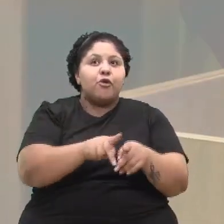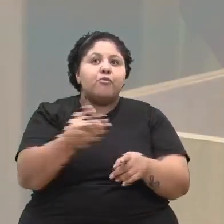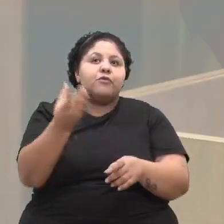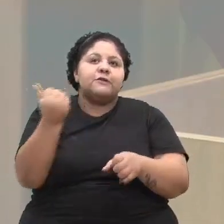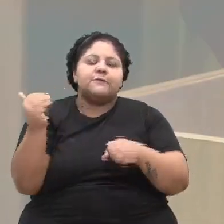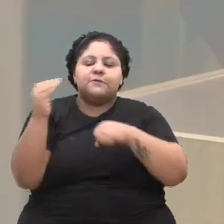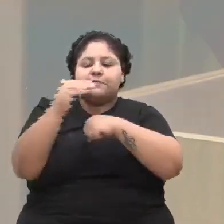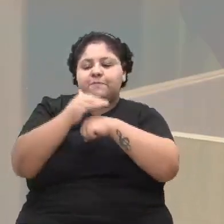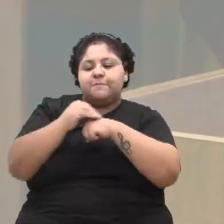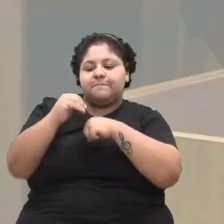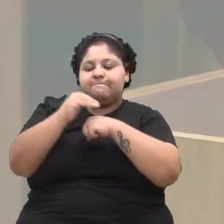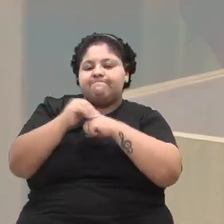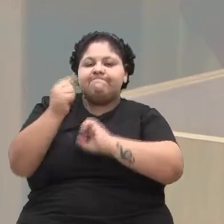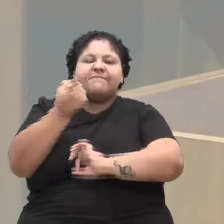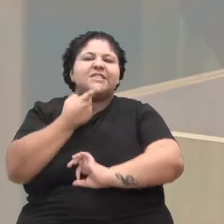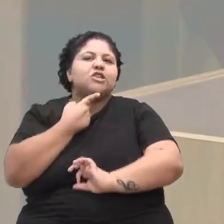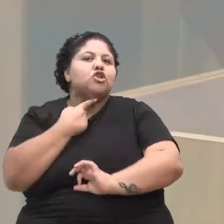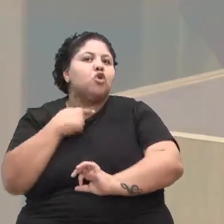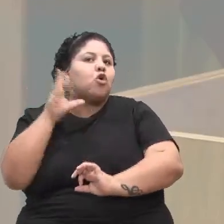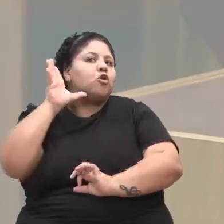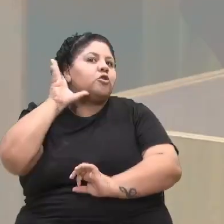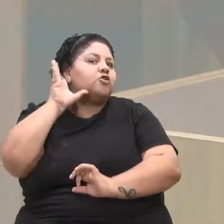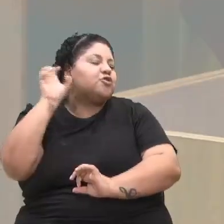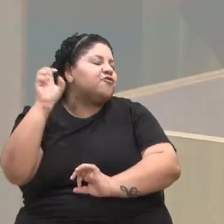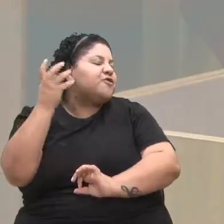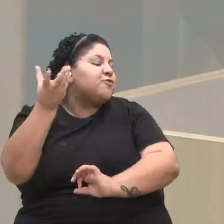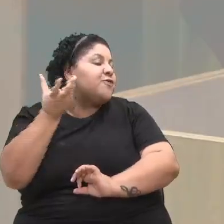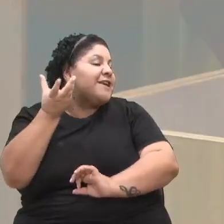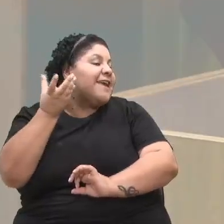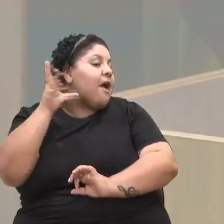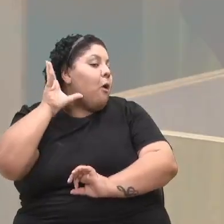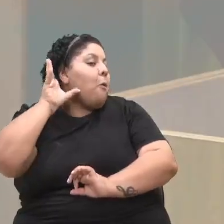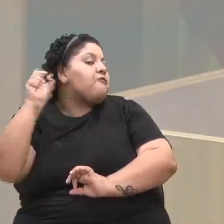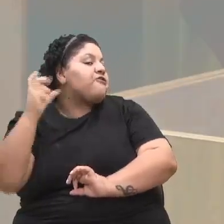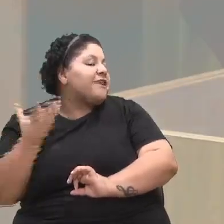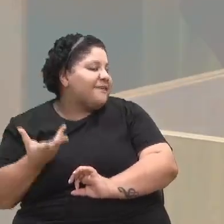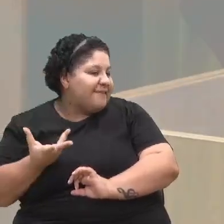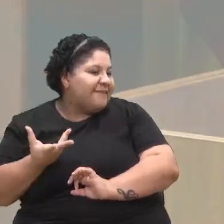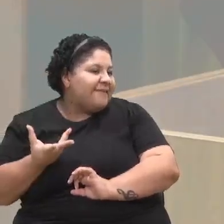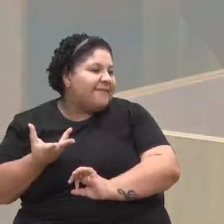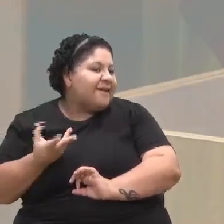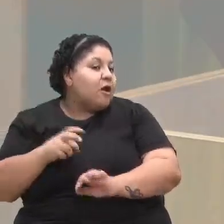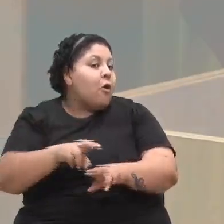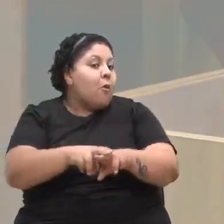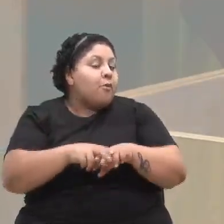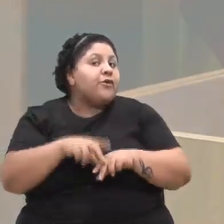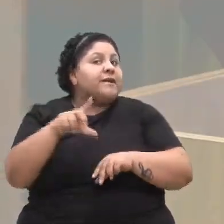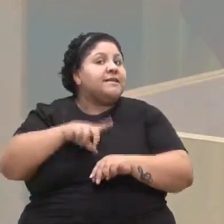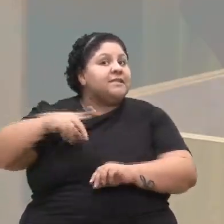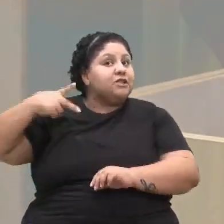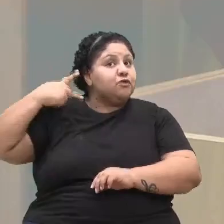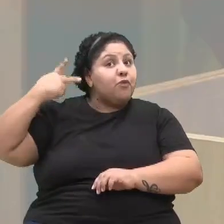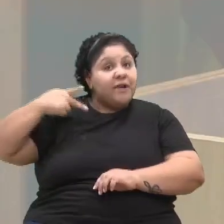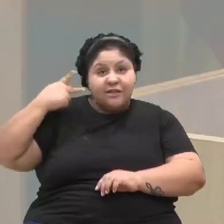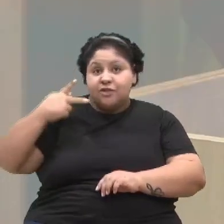mimado e gosta de ouvir aquilo que ele quer ouvir. E por isso ele tem os políticos que tem.